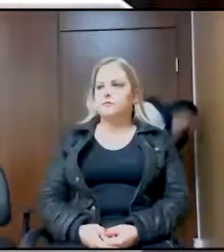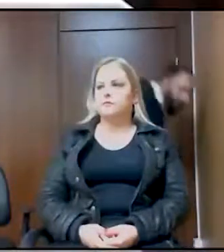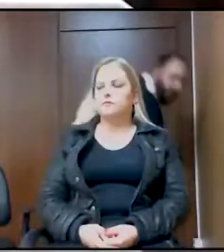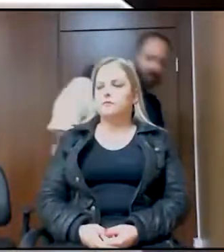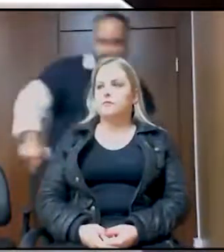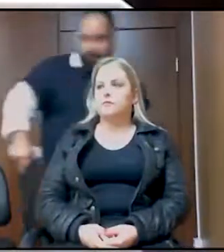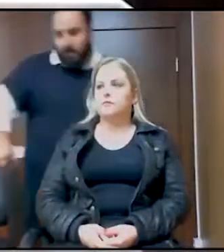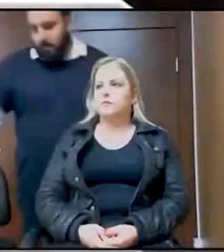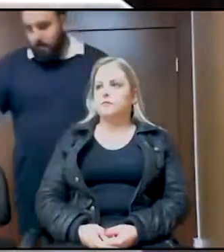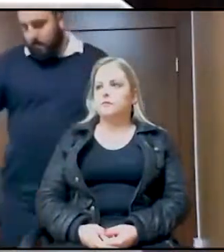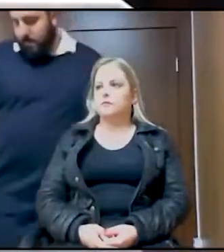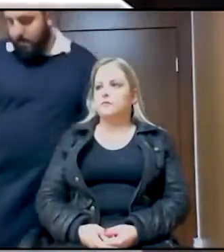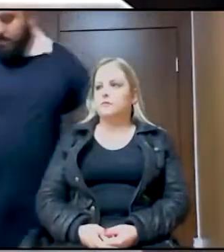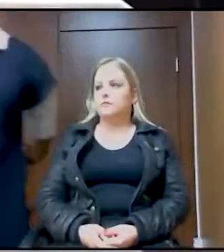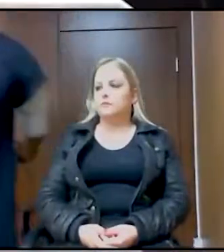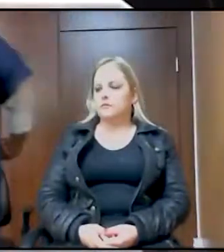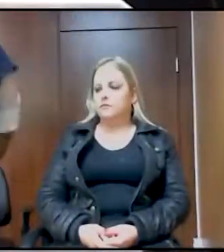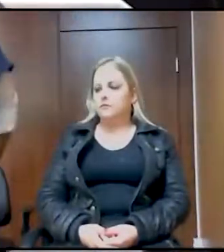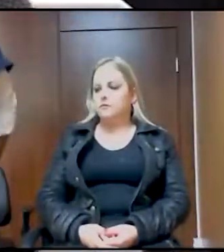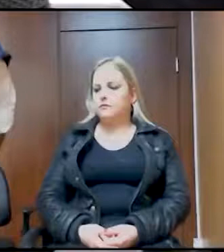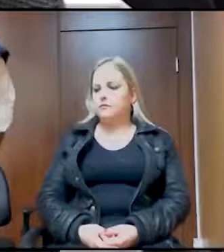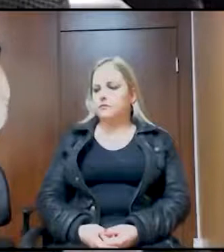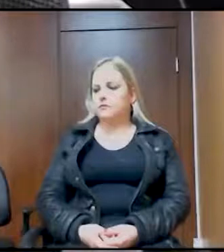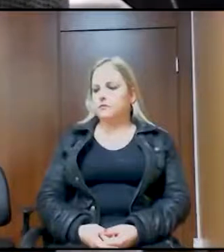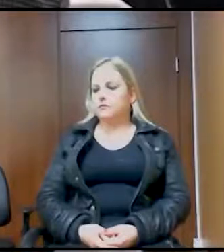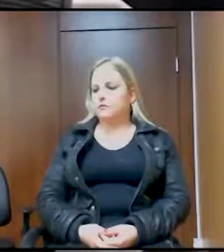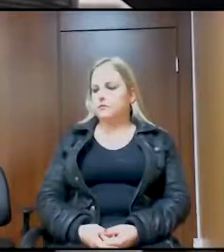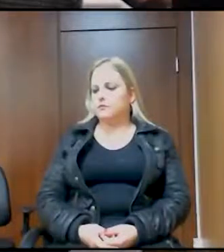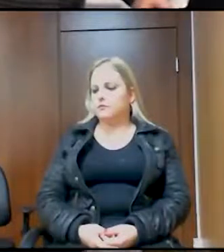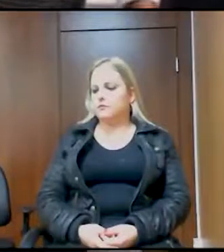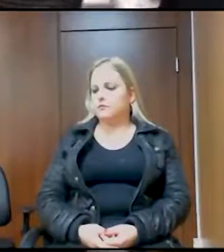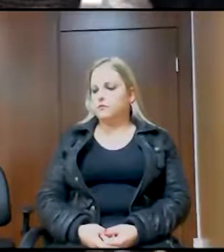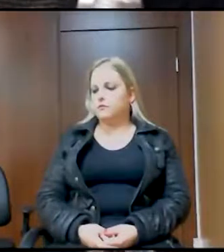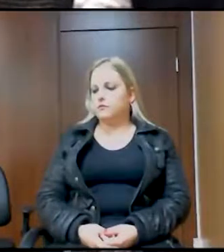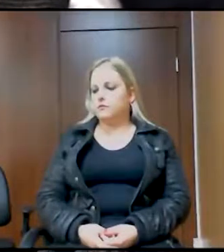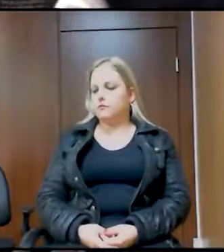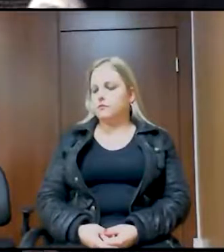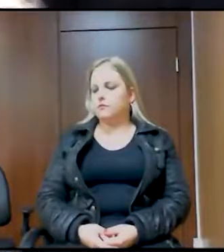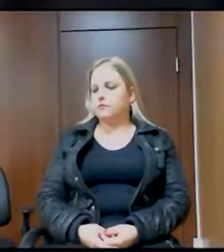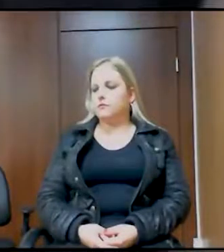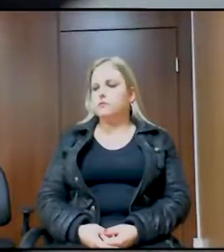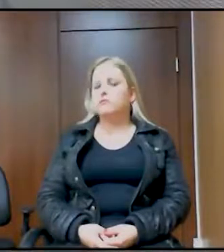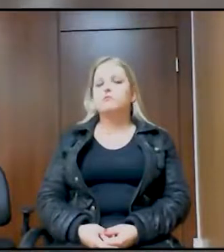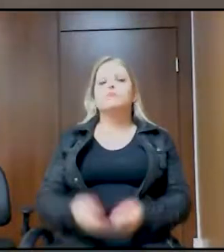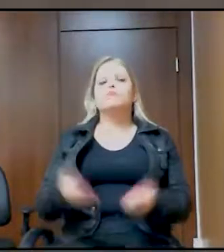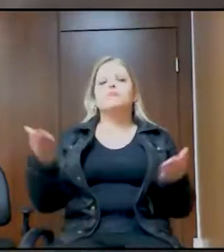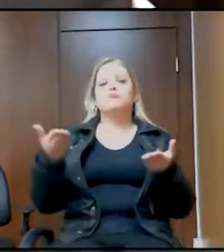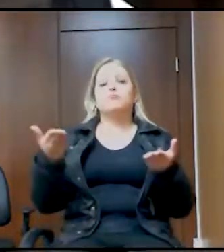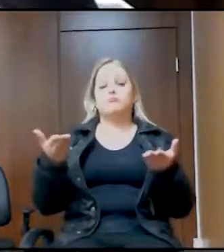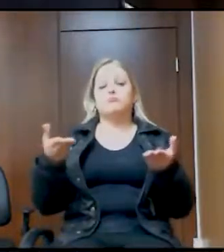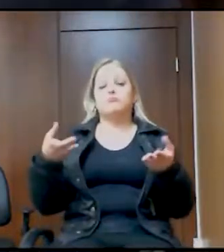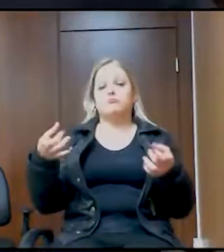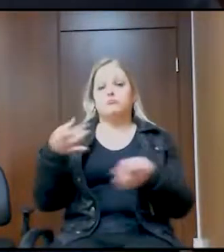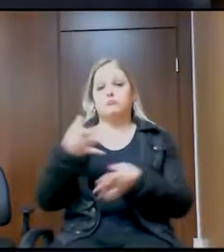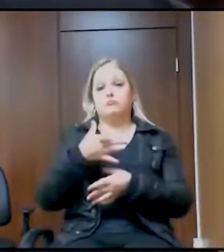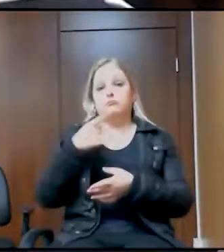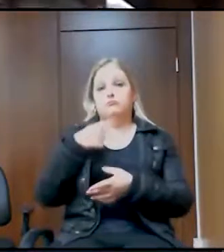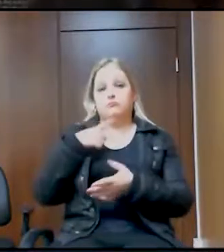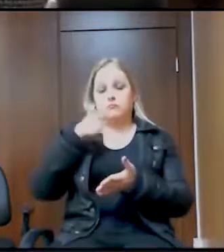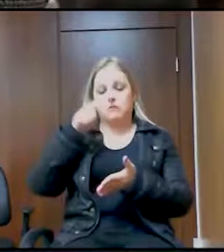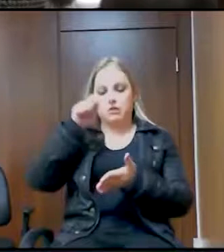Rodrigo, obrigado. A gente vai encerrar então essa mesa. Queria dar só mais um aviso, a lista de presença da tarde